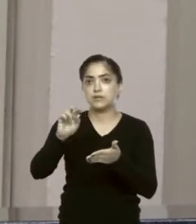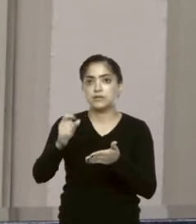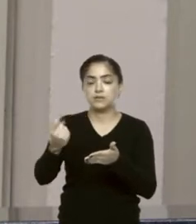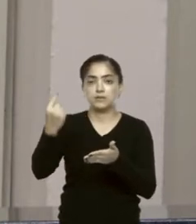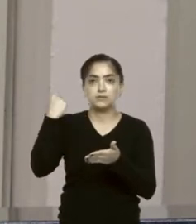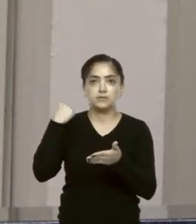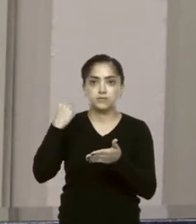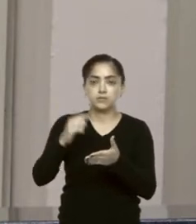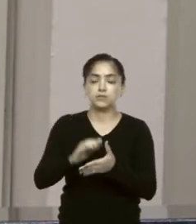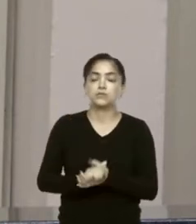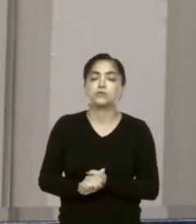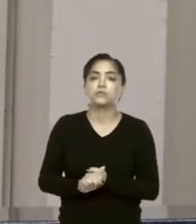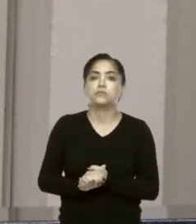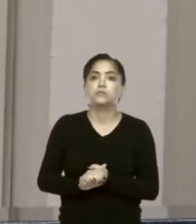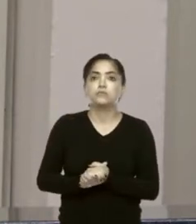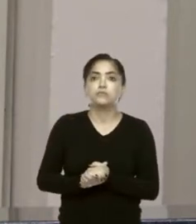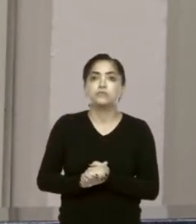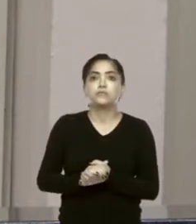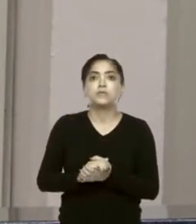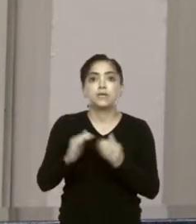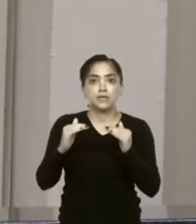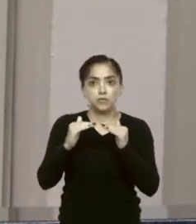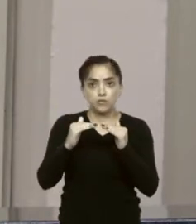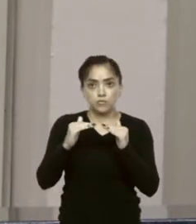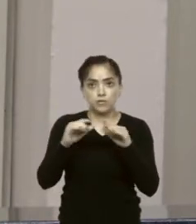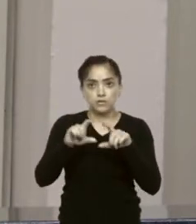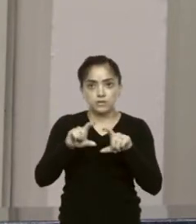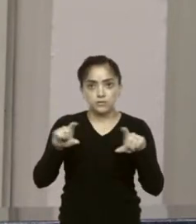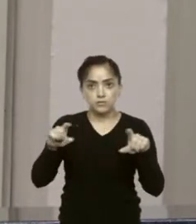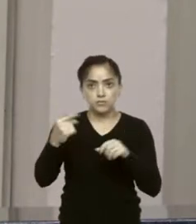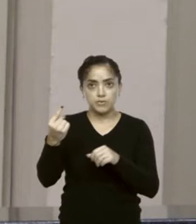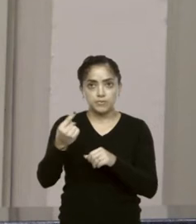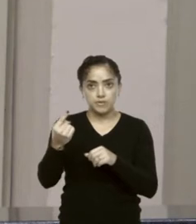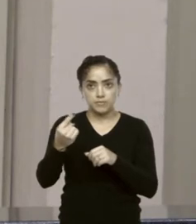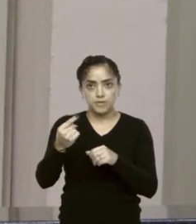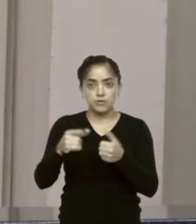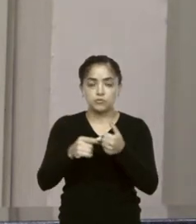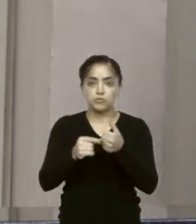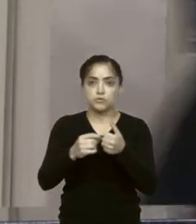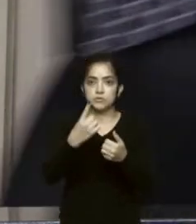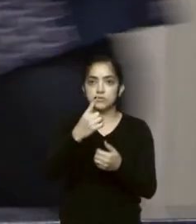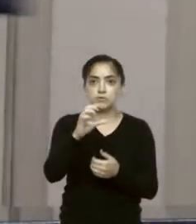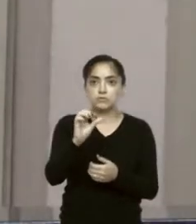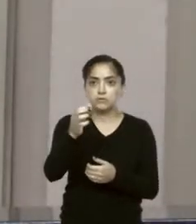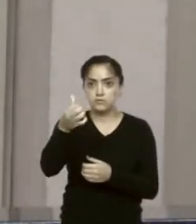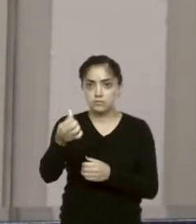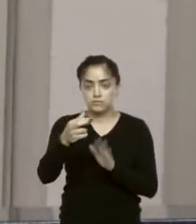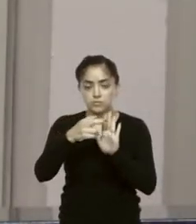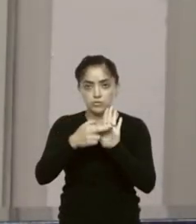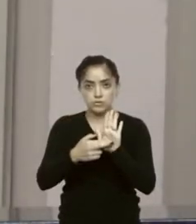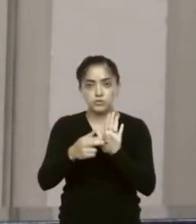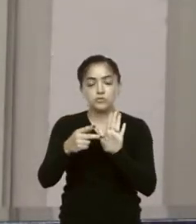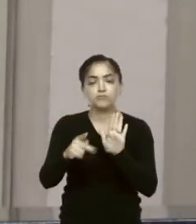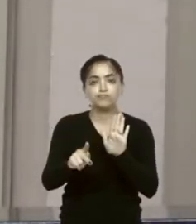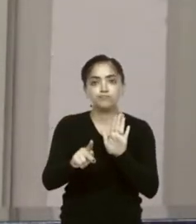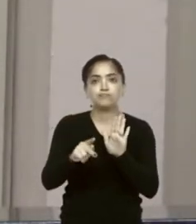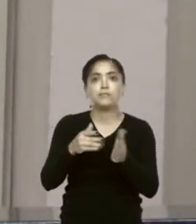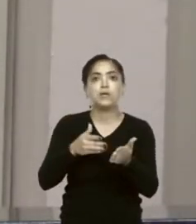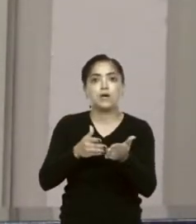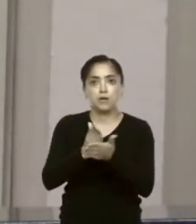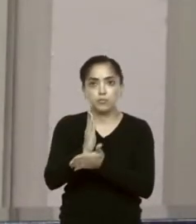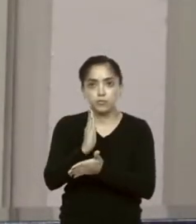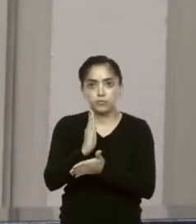ata da sessão anterior, que, em consonância com o parágrafo 1º do artigo 106 do Regimento Interno, o senhor